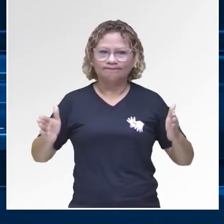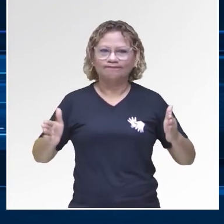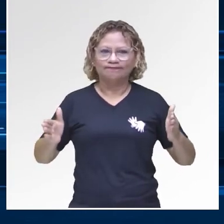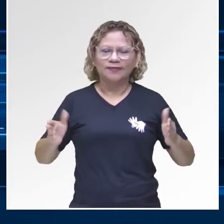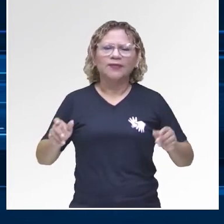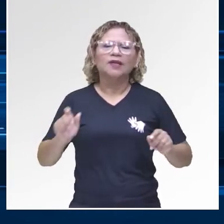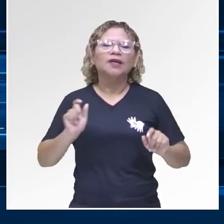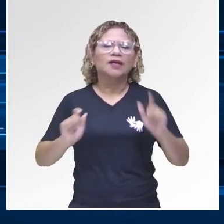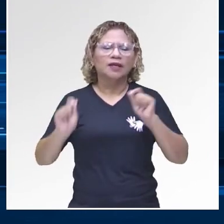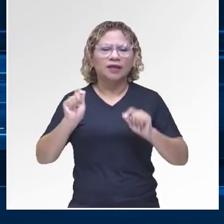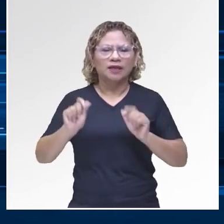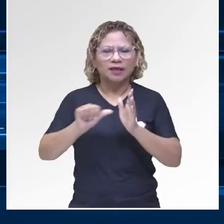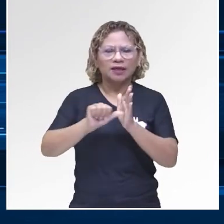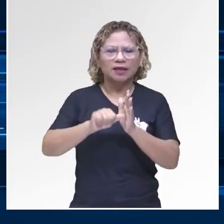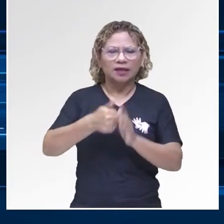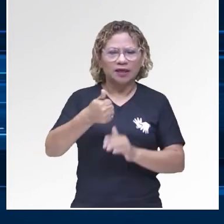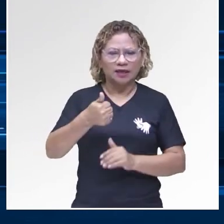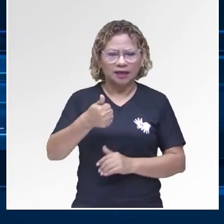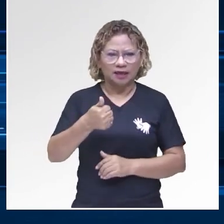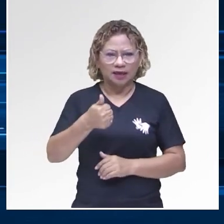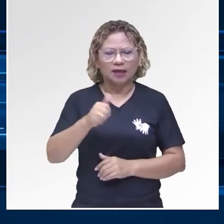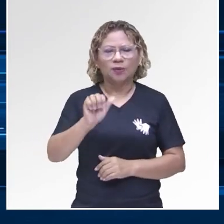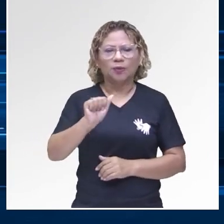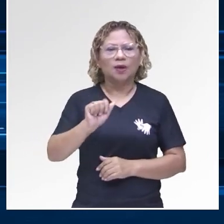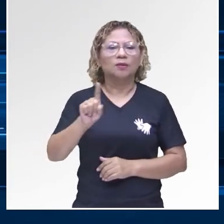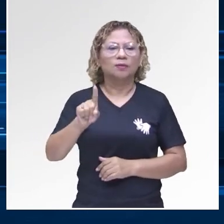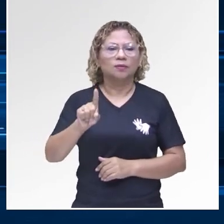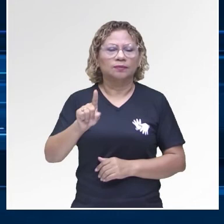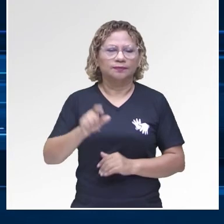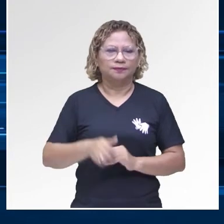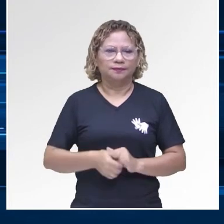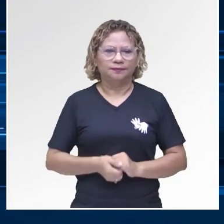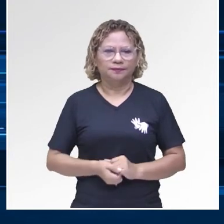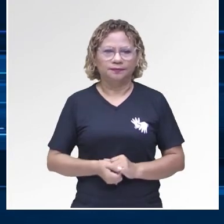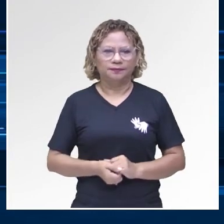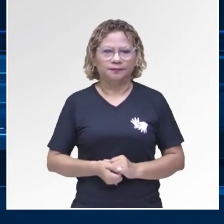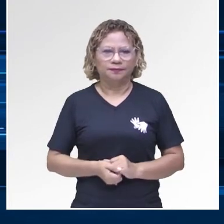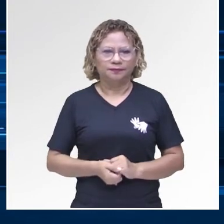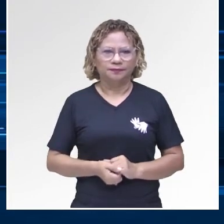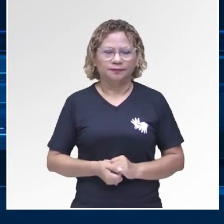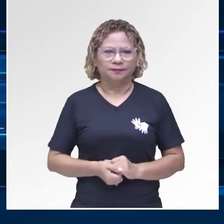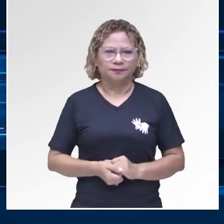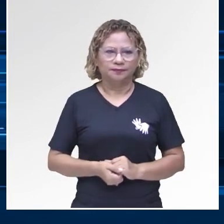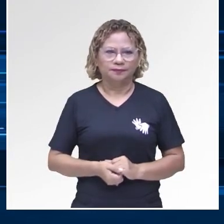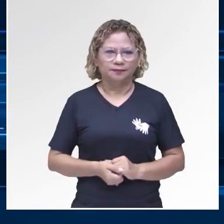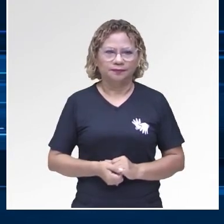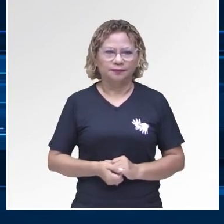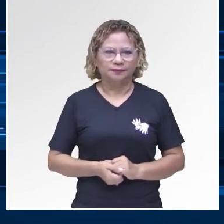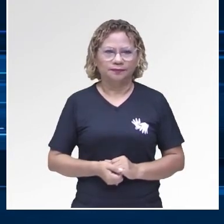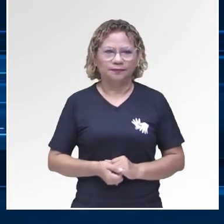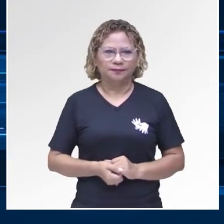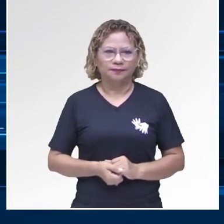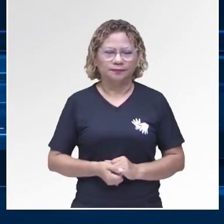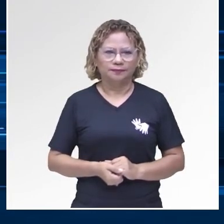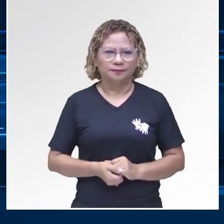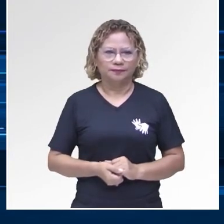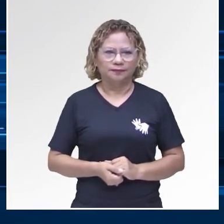é o primeiro termo? Ou seja, quem é o A1? O A1